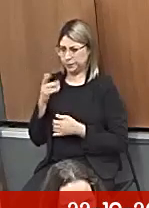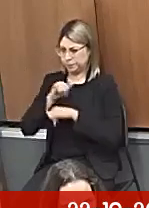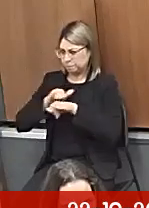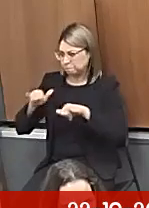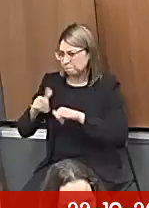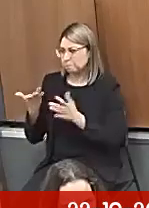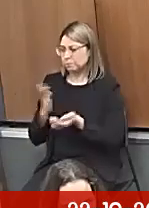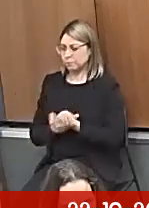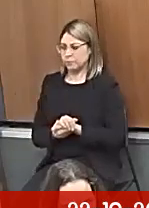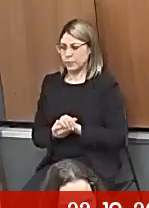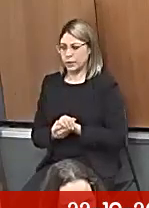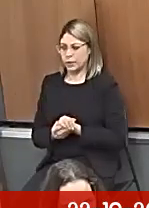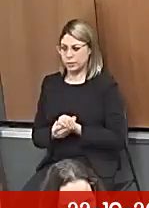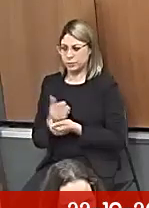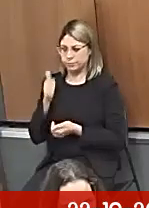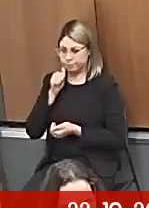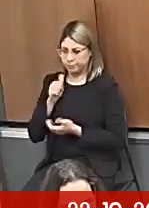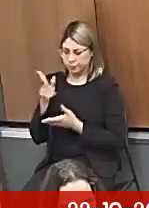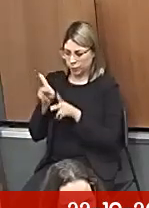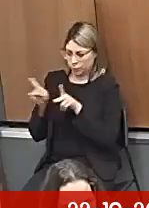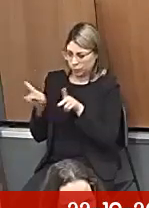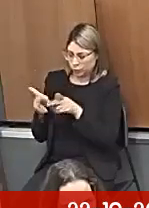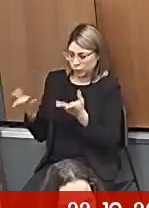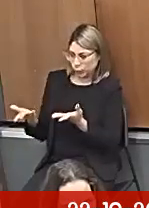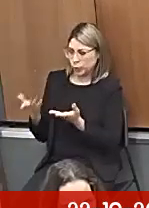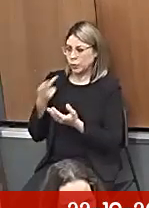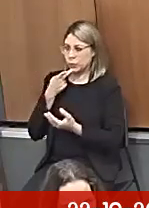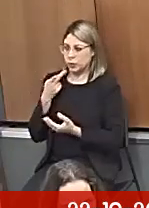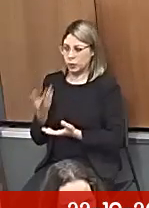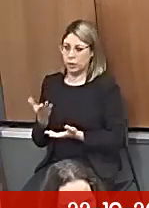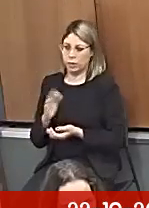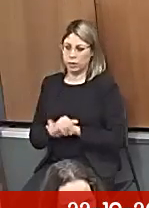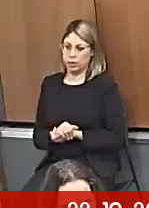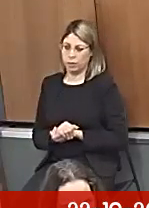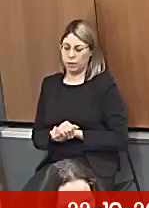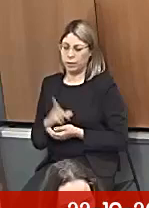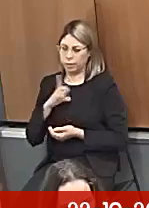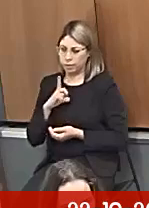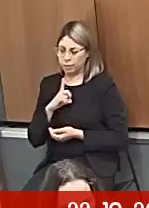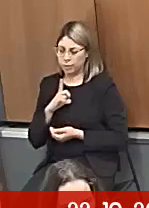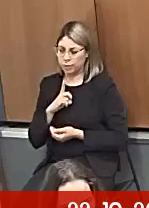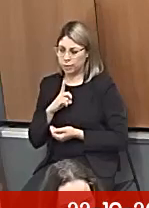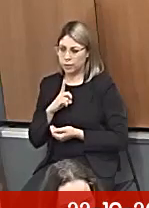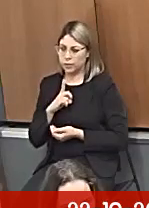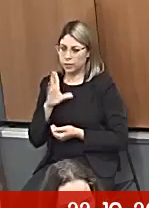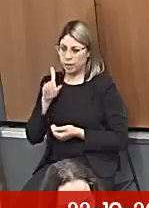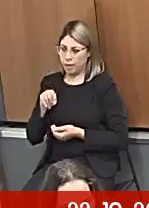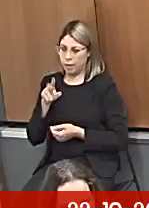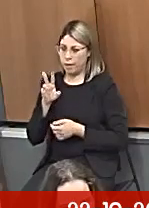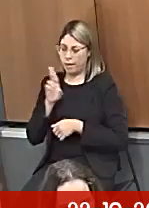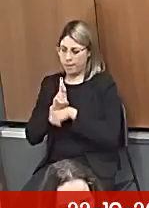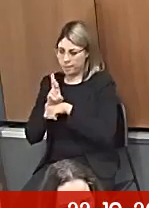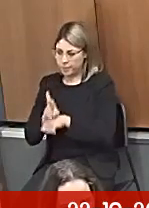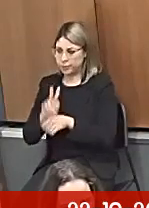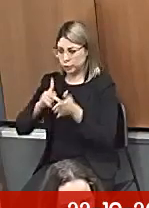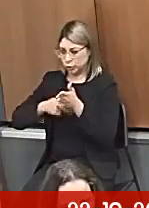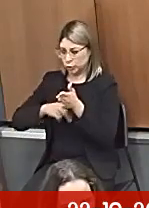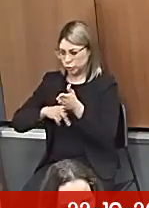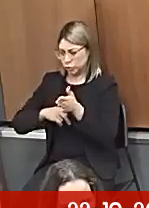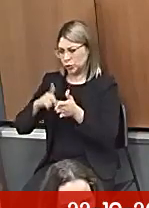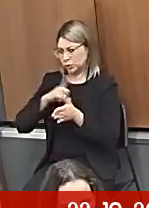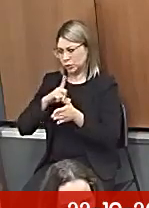relato da professora, né, que coloca como representante do sindicato, que foram